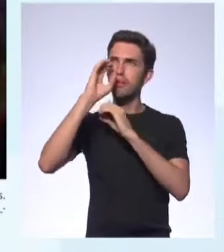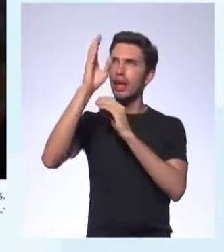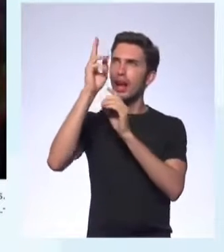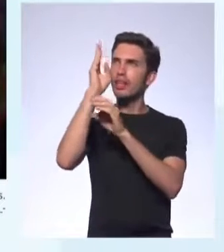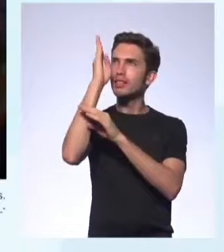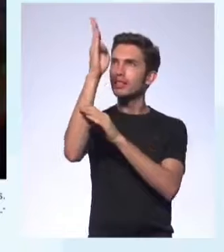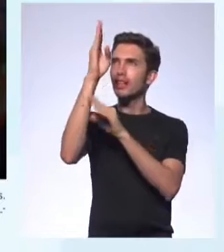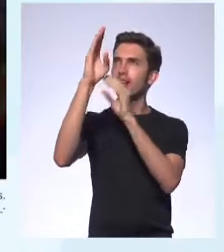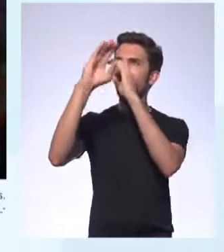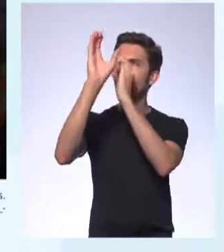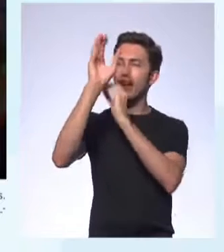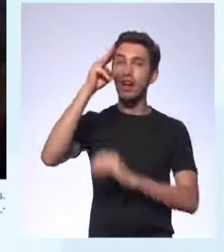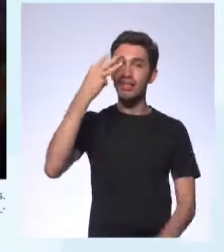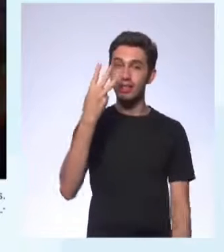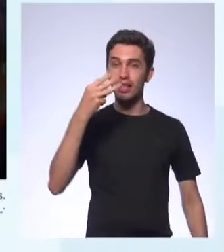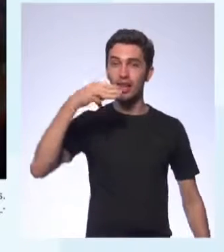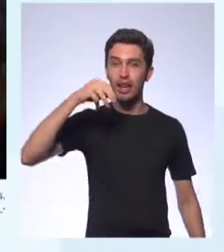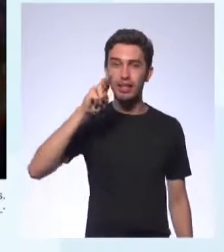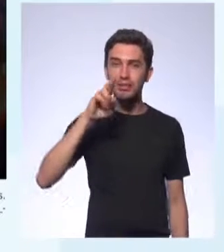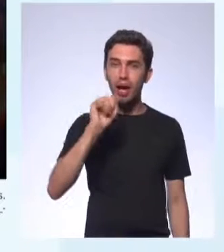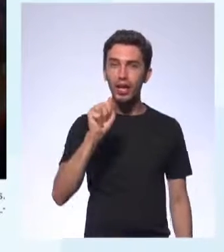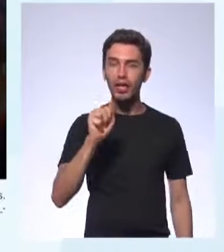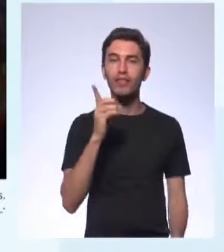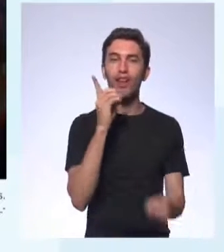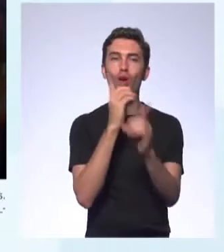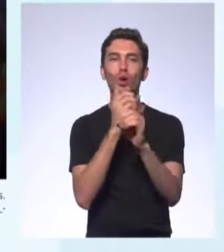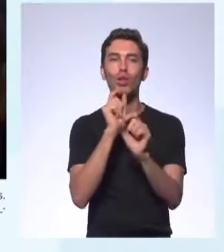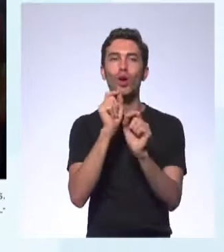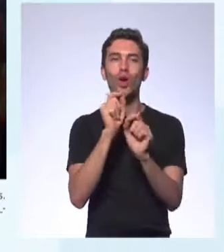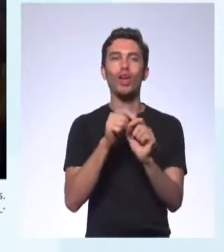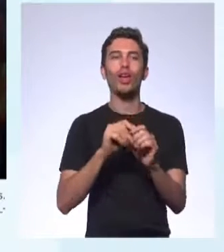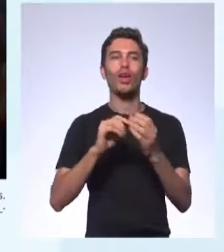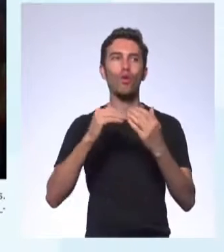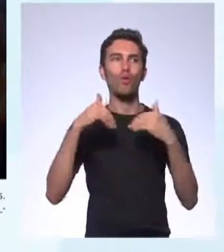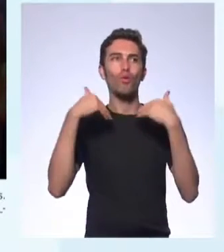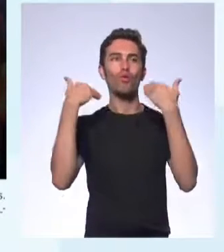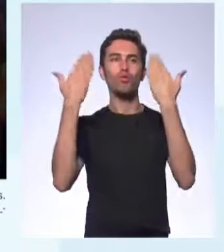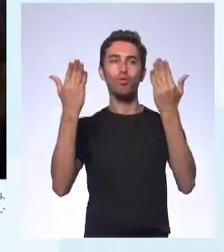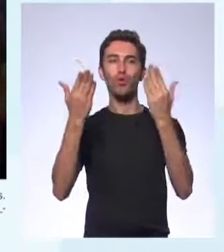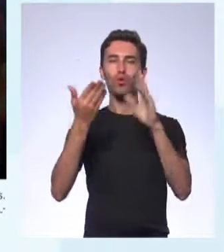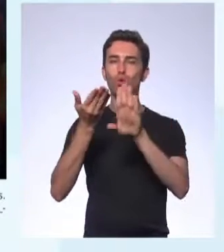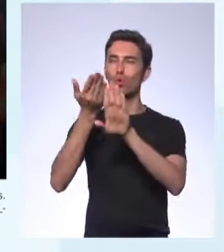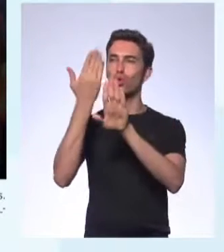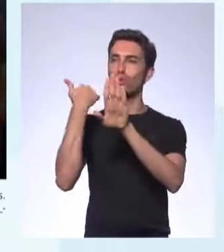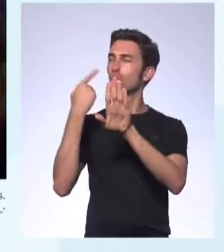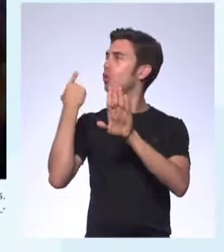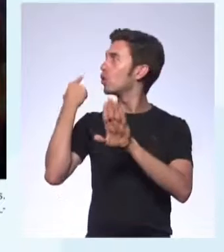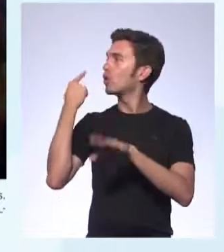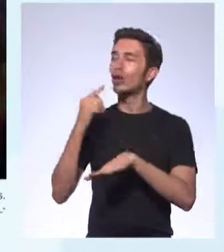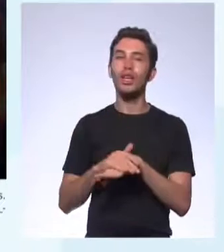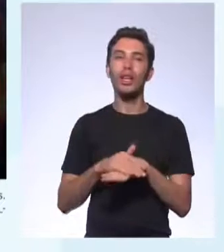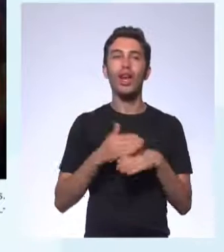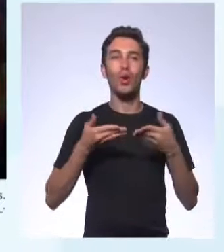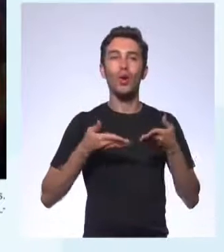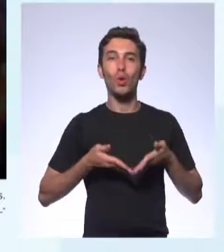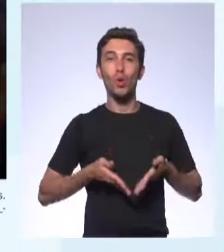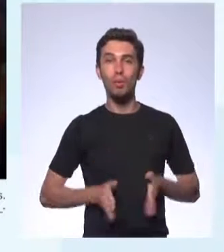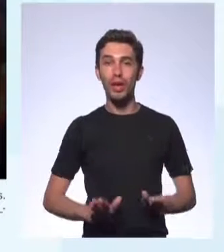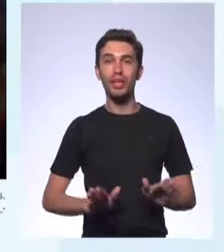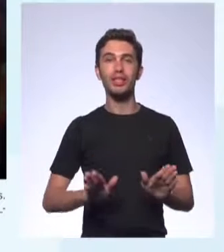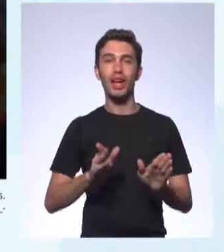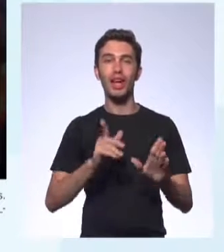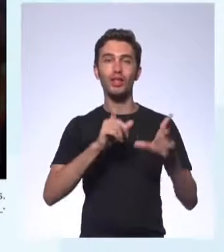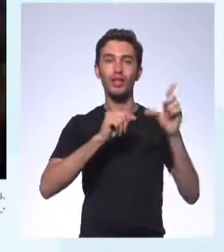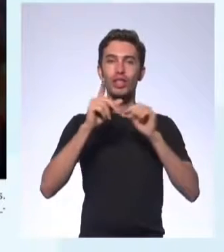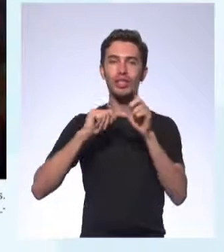nas Três Marias, né, o que você vai encontrar é um fundo ali que é o berçário de estrelas que a gente chama de nebulosa,